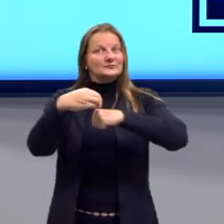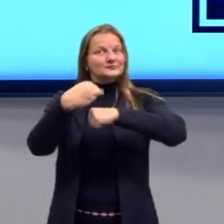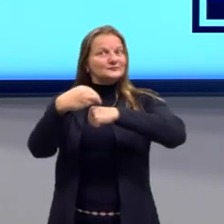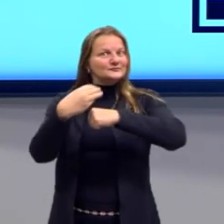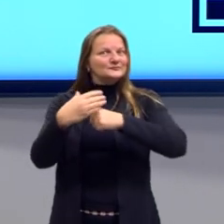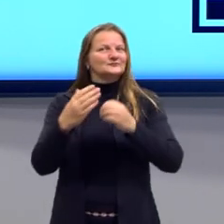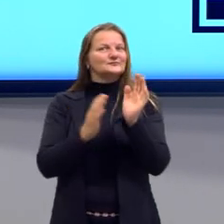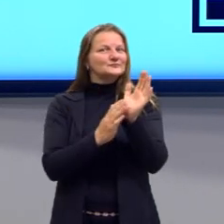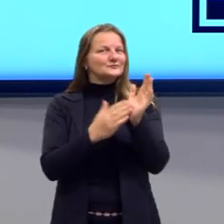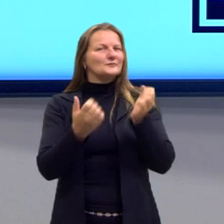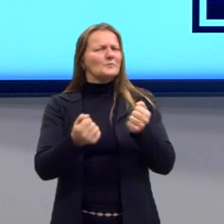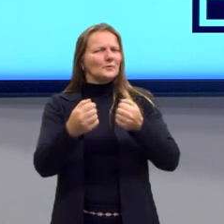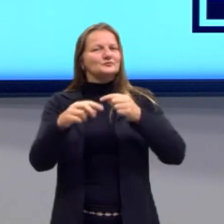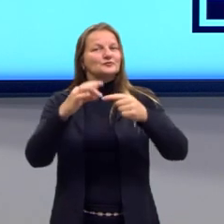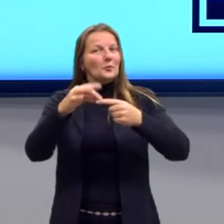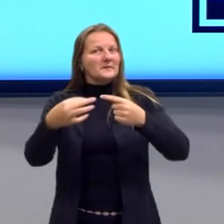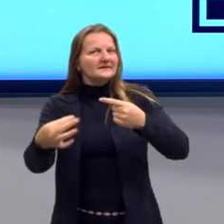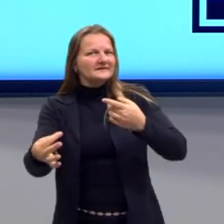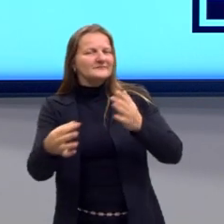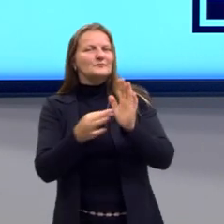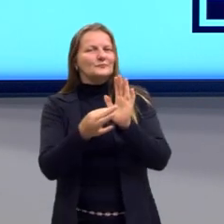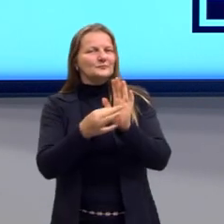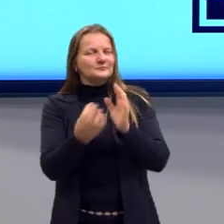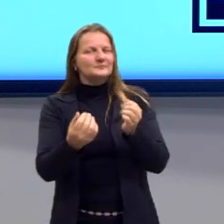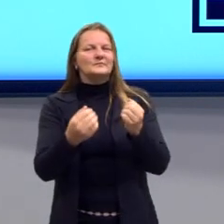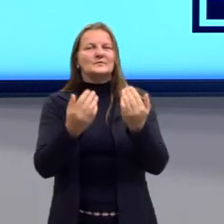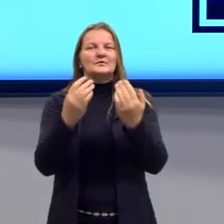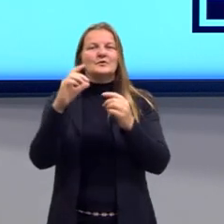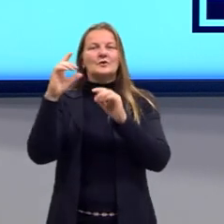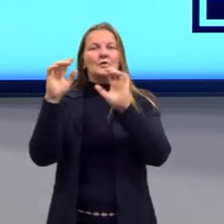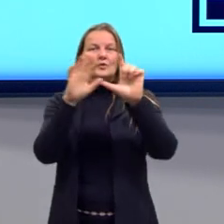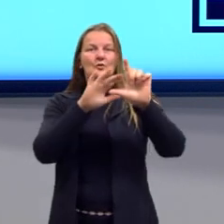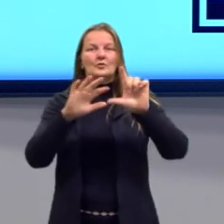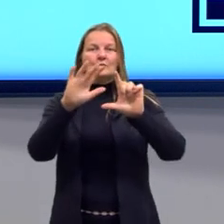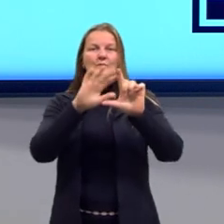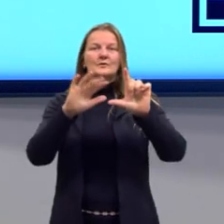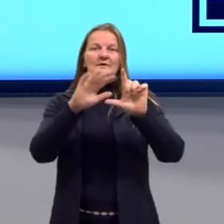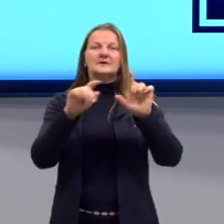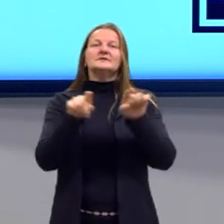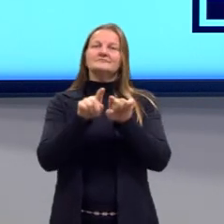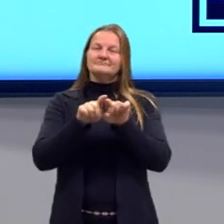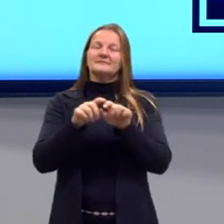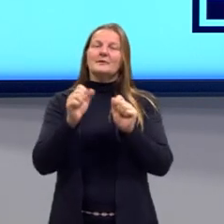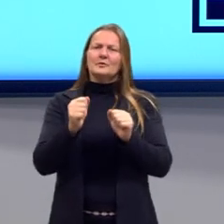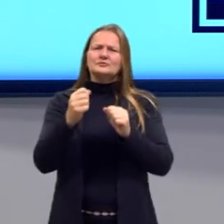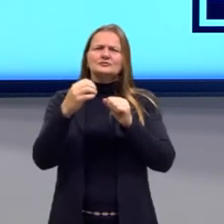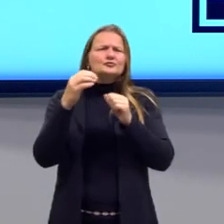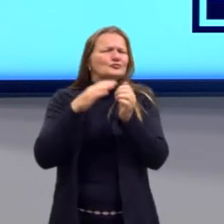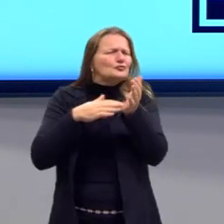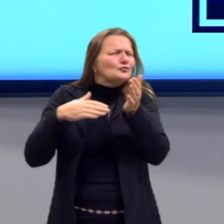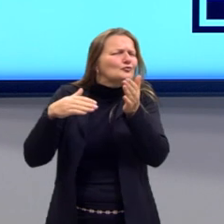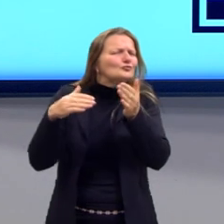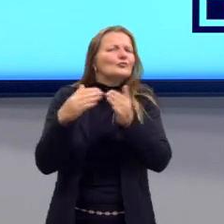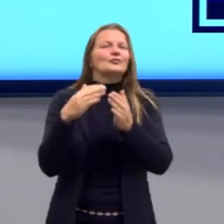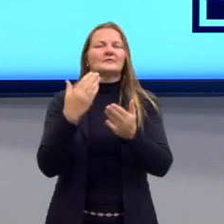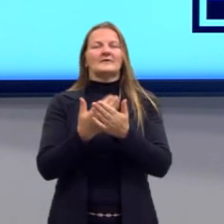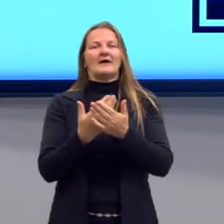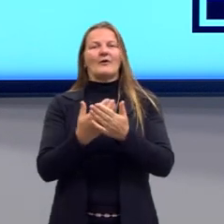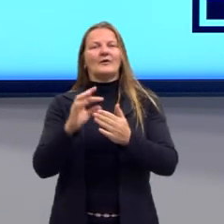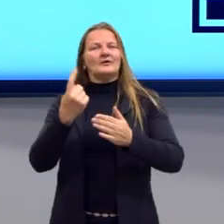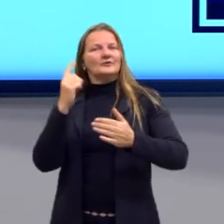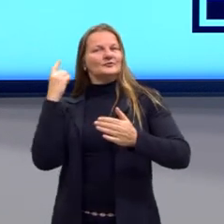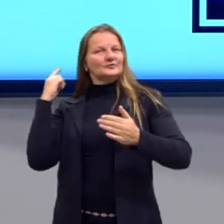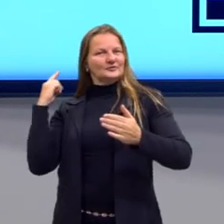sugestão comentários e também ali no QR Code onde vocês podem assistir todas as aulas que já